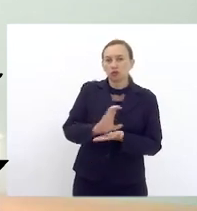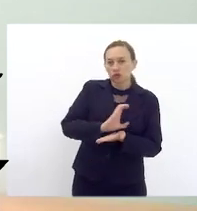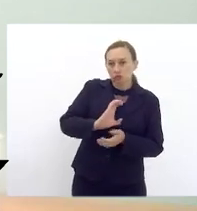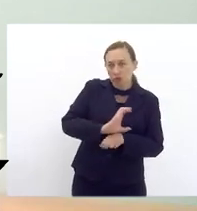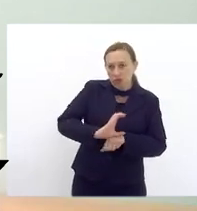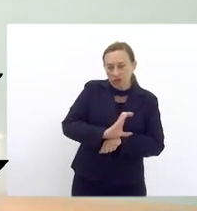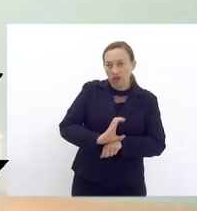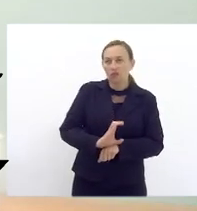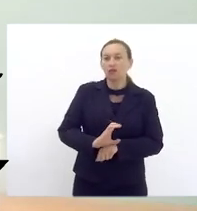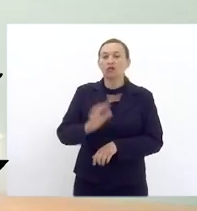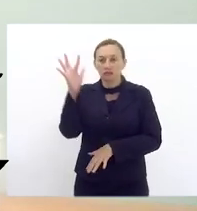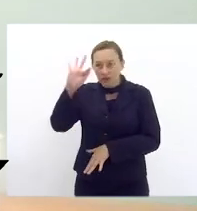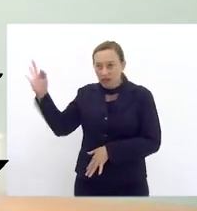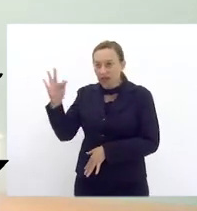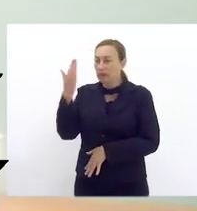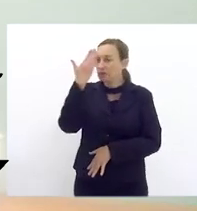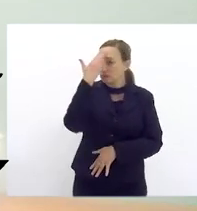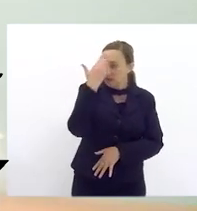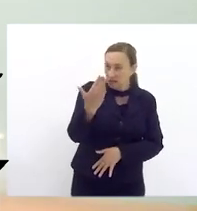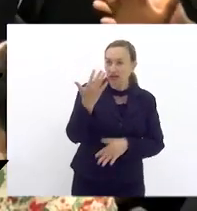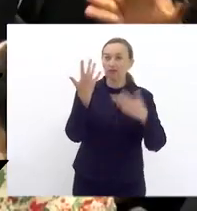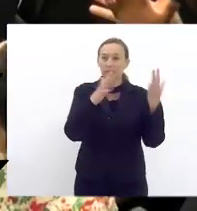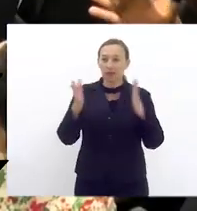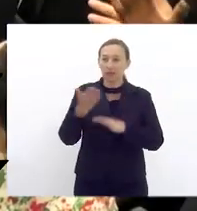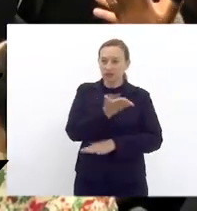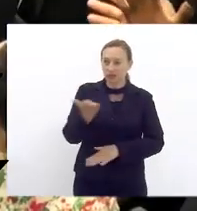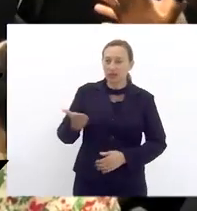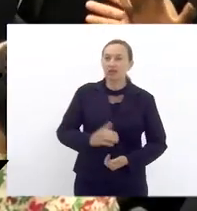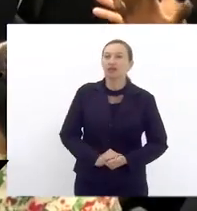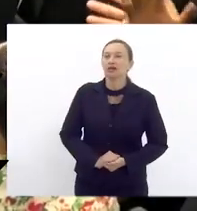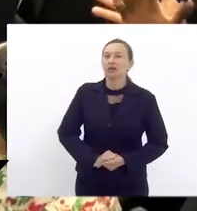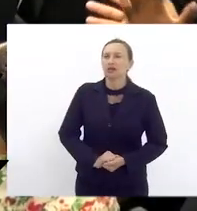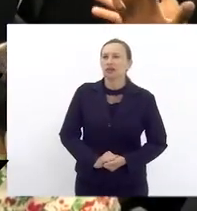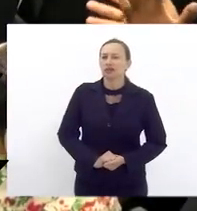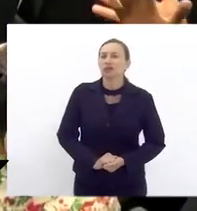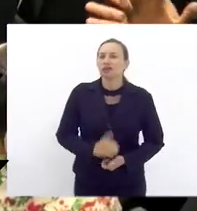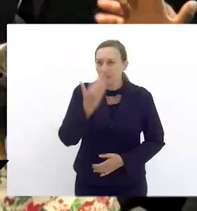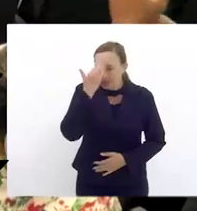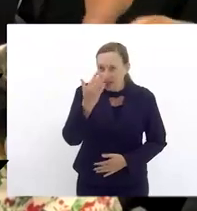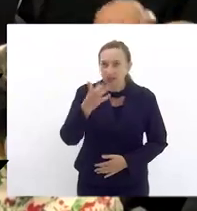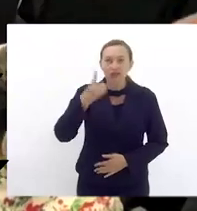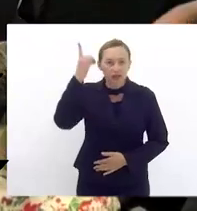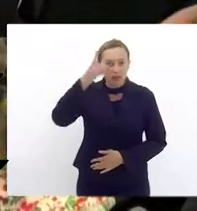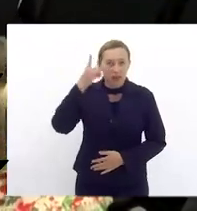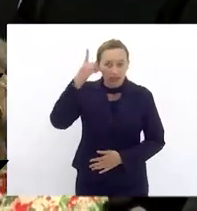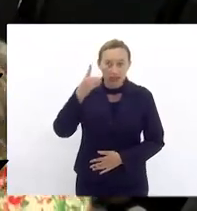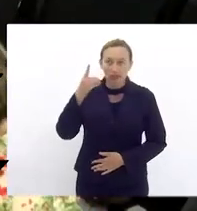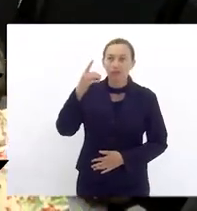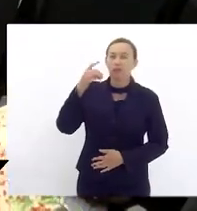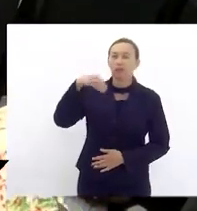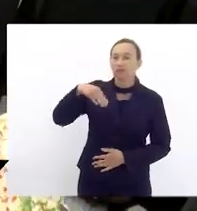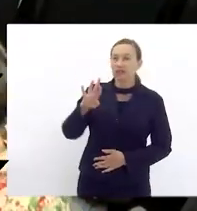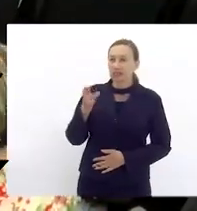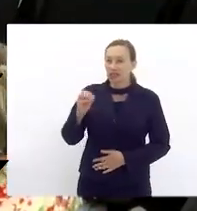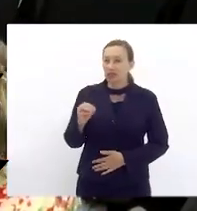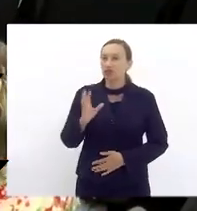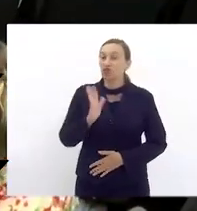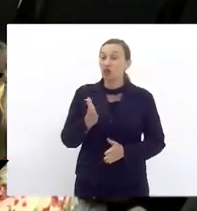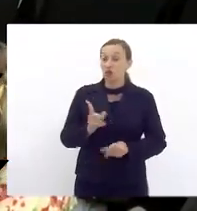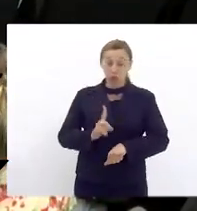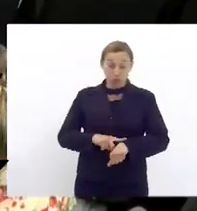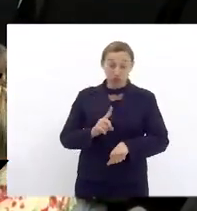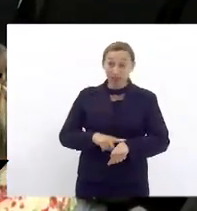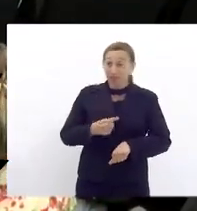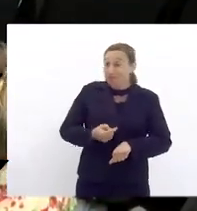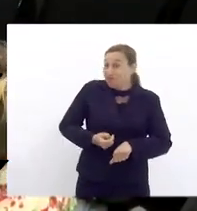obrigado Parabéns a todos vocês obrigado deputado Carlos Macedo Nós já estamos com o nosso tempo